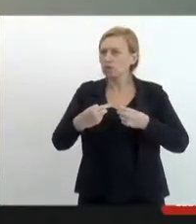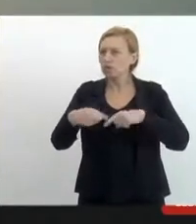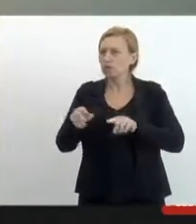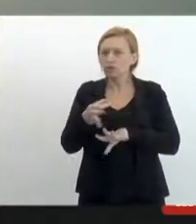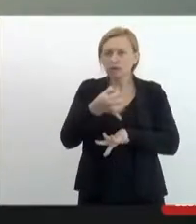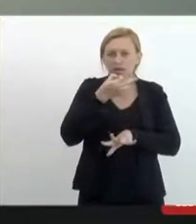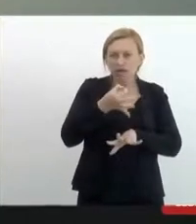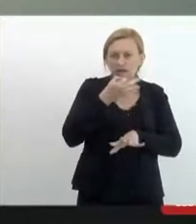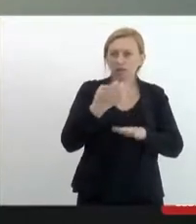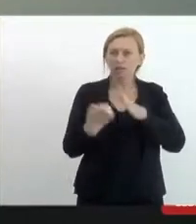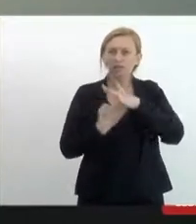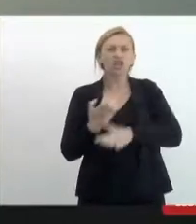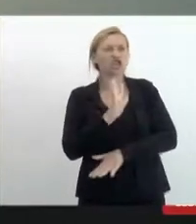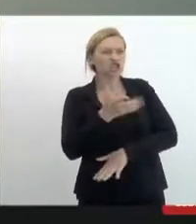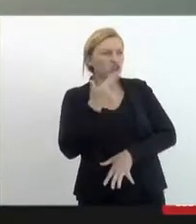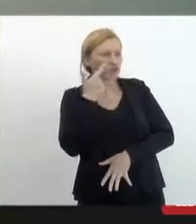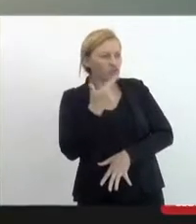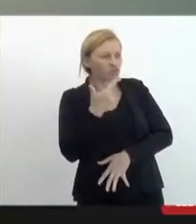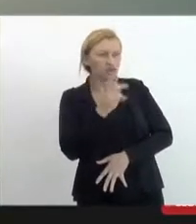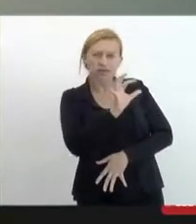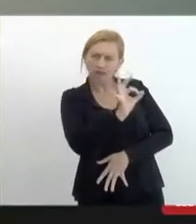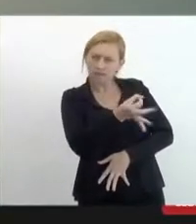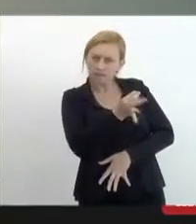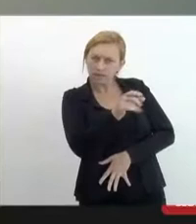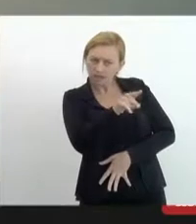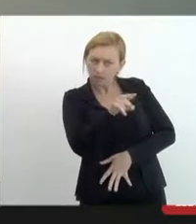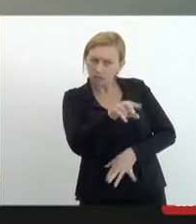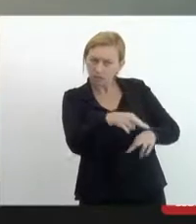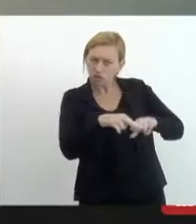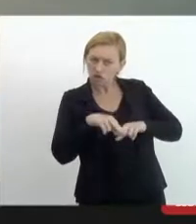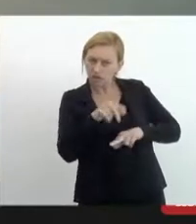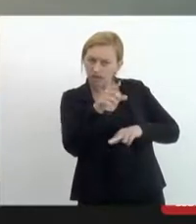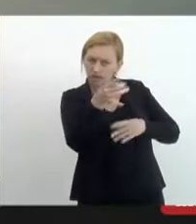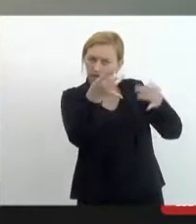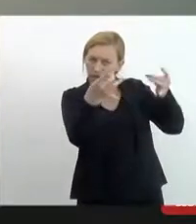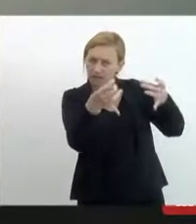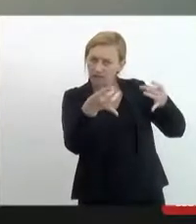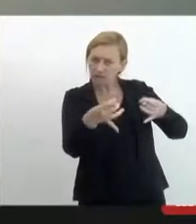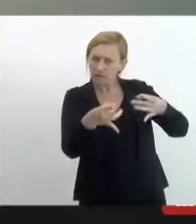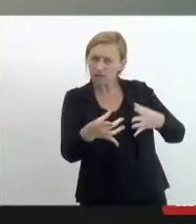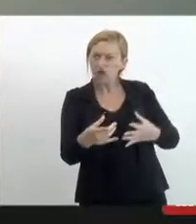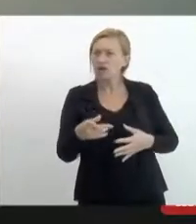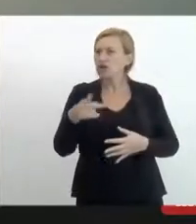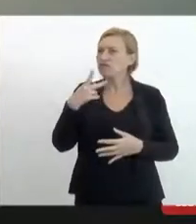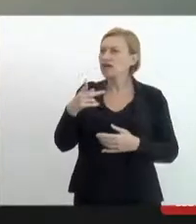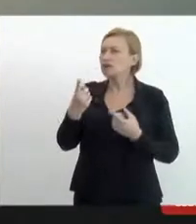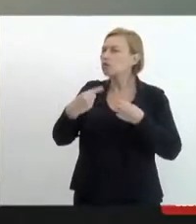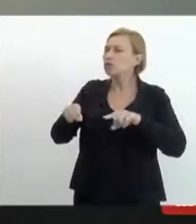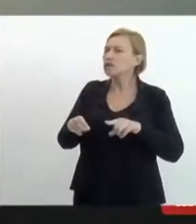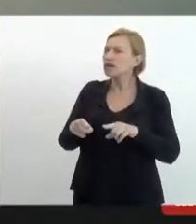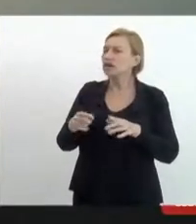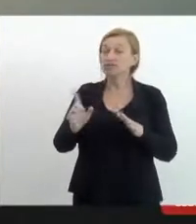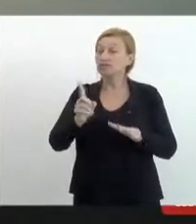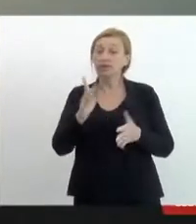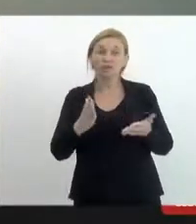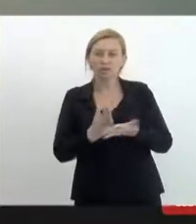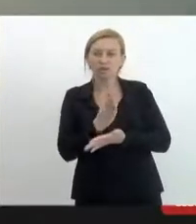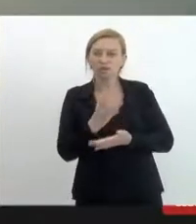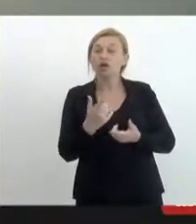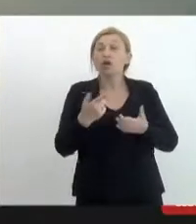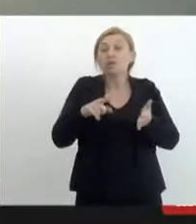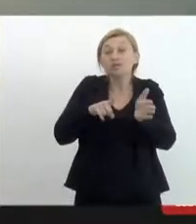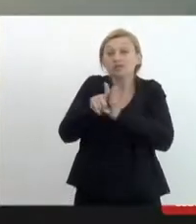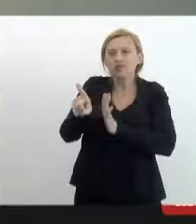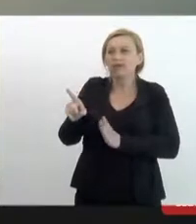já verifiquei tal situação, a situação é esta, o que você me disse de forma contrária? Mas não, como nós não temos a informação, eu tenho que perguntar